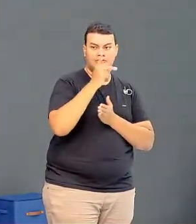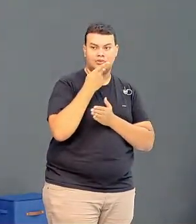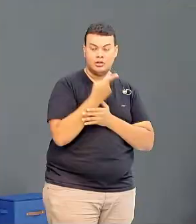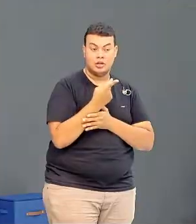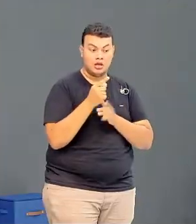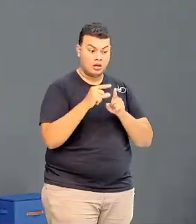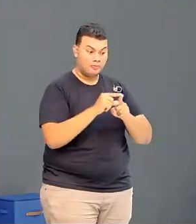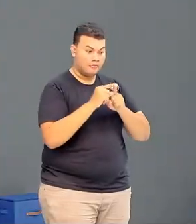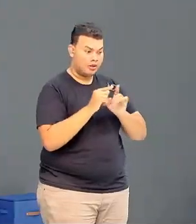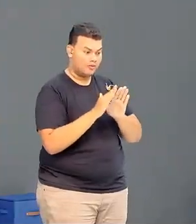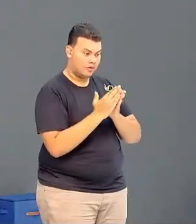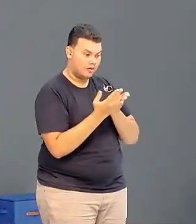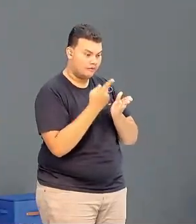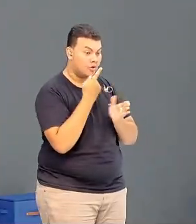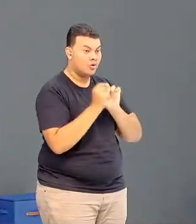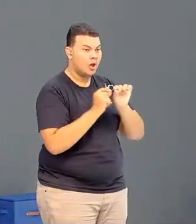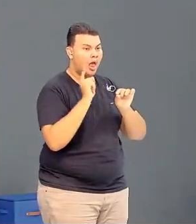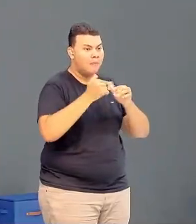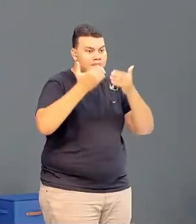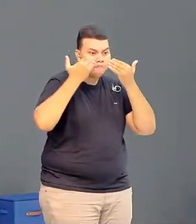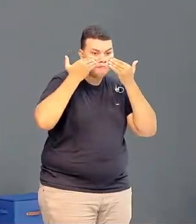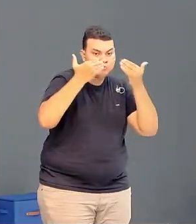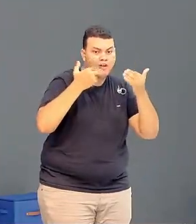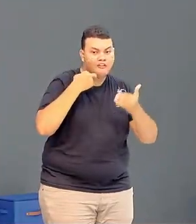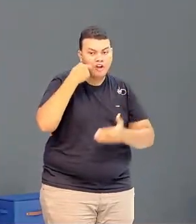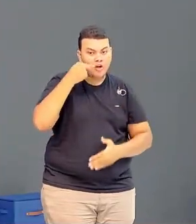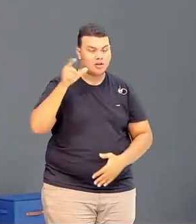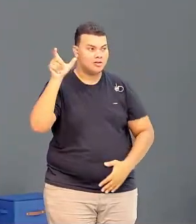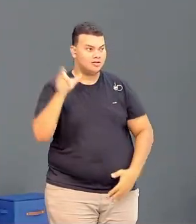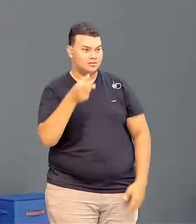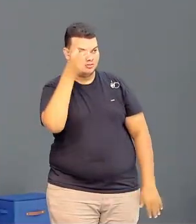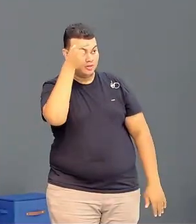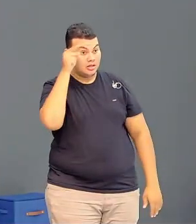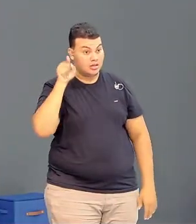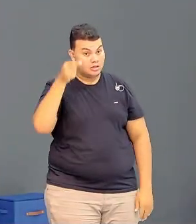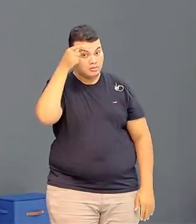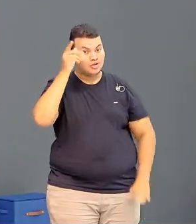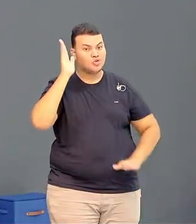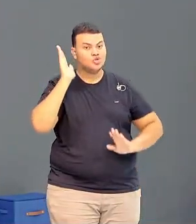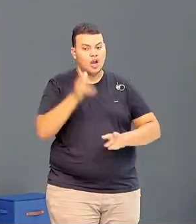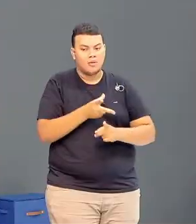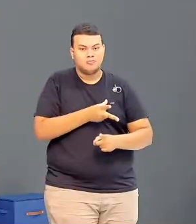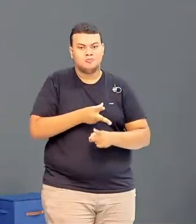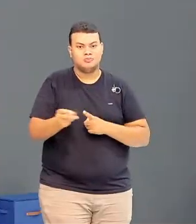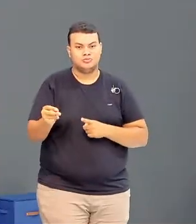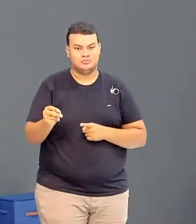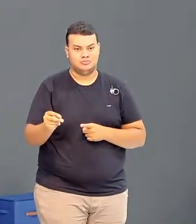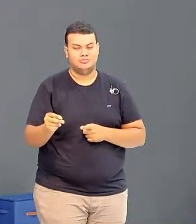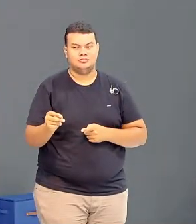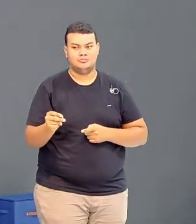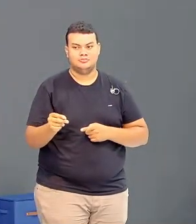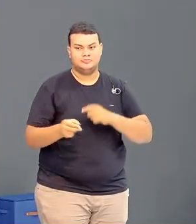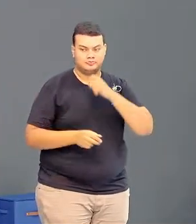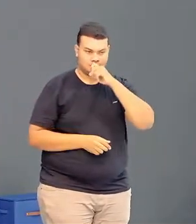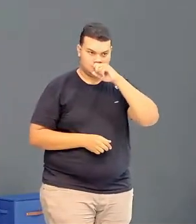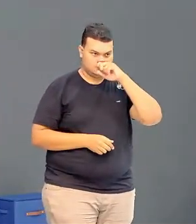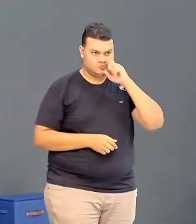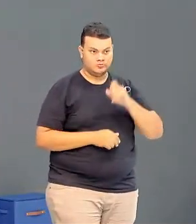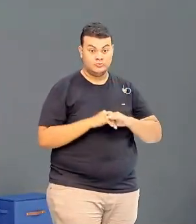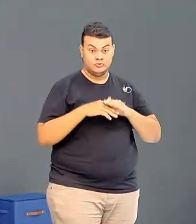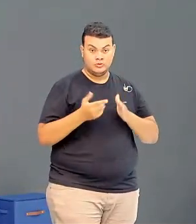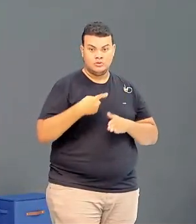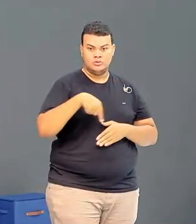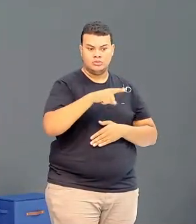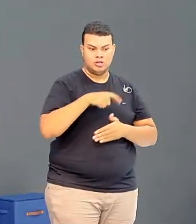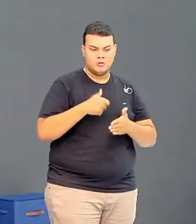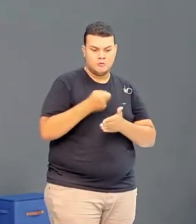diz que ele foi feito um espetáculo público, ou seja, o nosso inimigo já foi vencido. Diga graças a Deus. Então a nossa luta